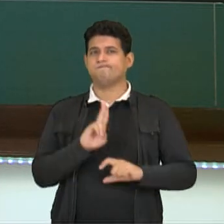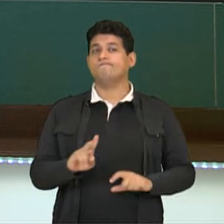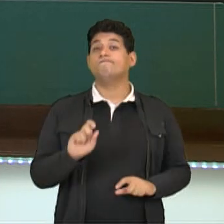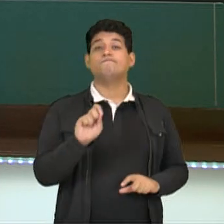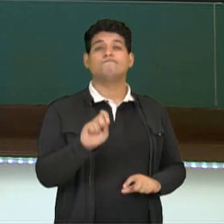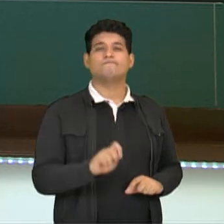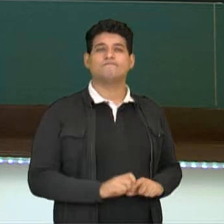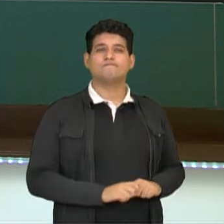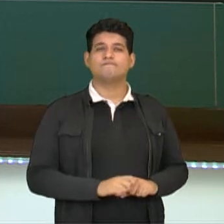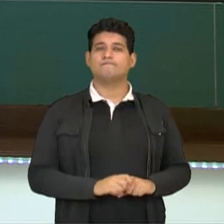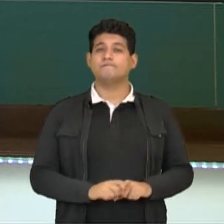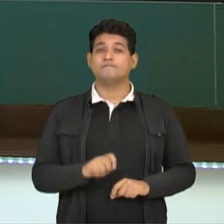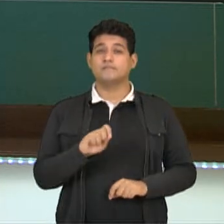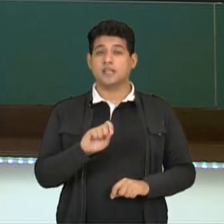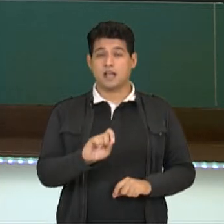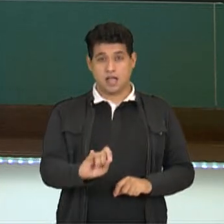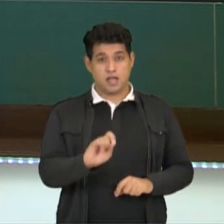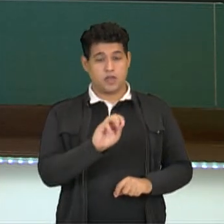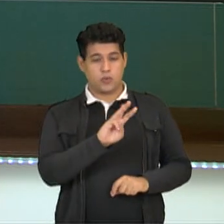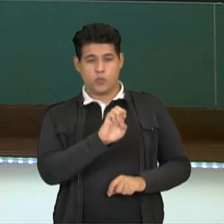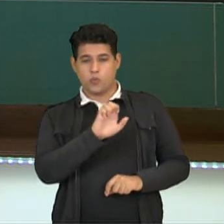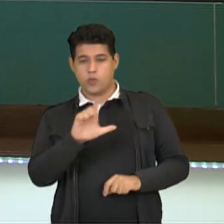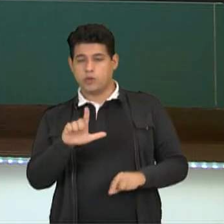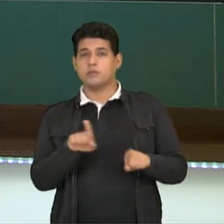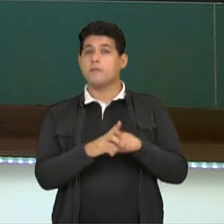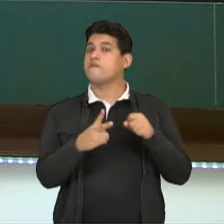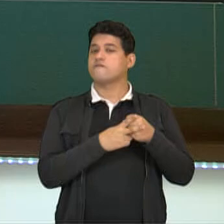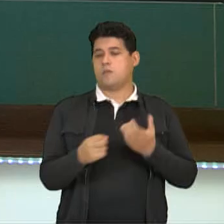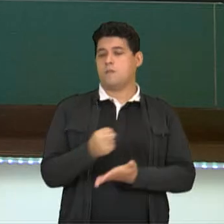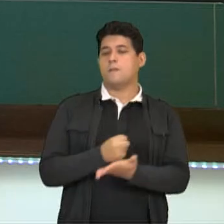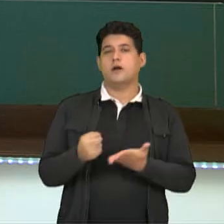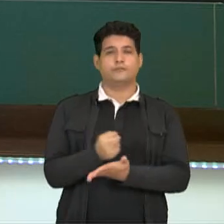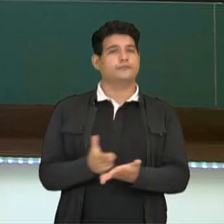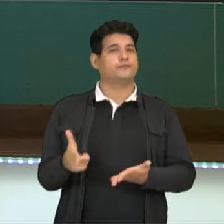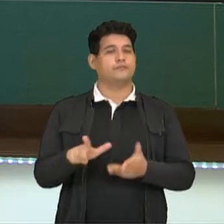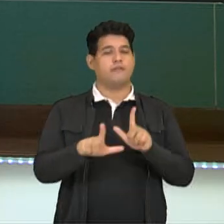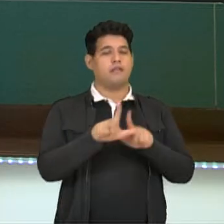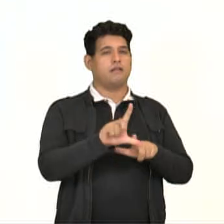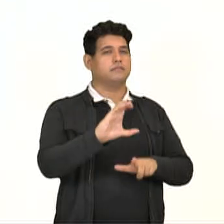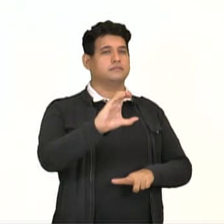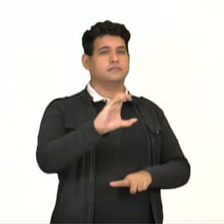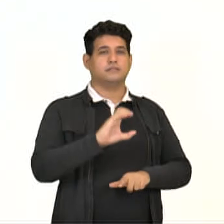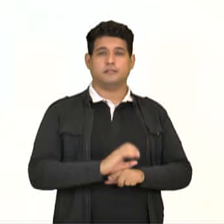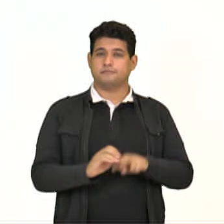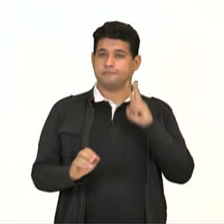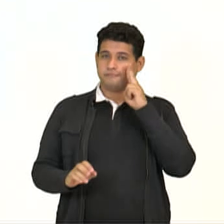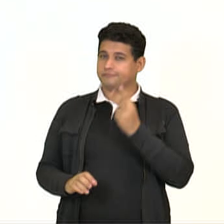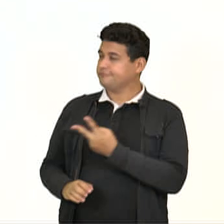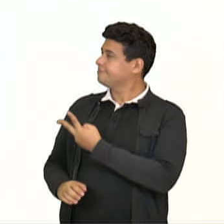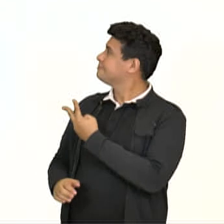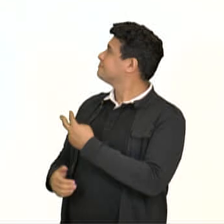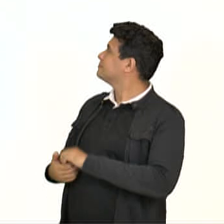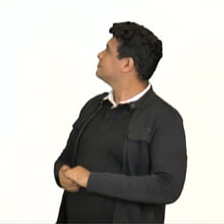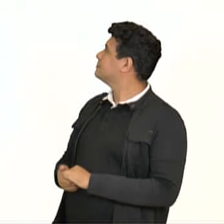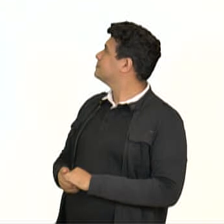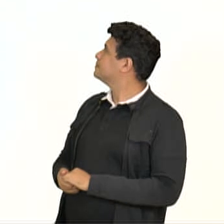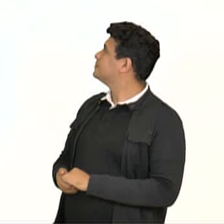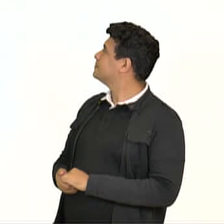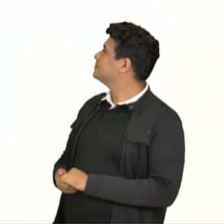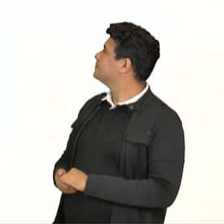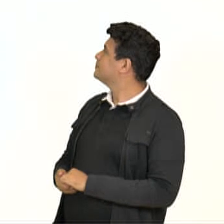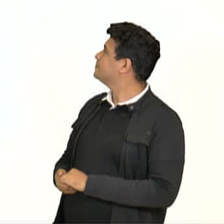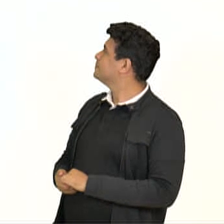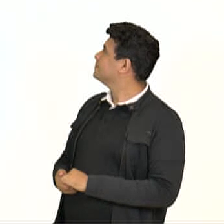I will e o verbo na forma básica novamente. Letra C, if I play with fire, I will